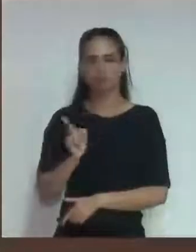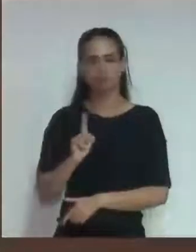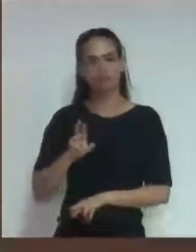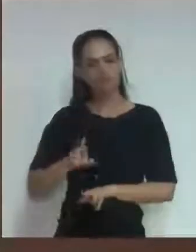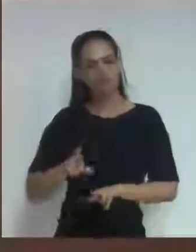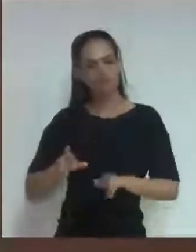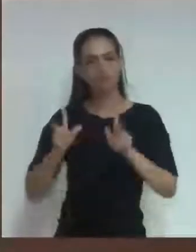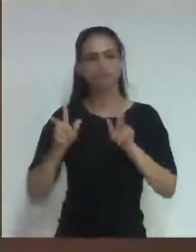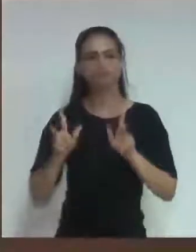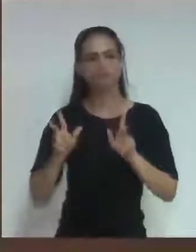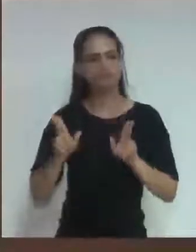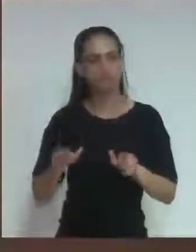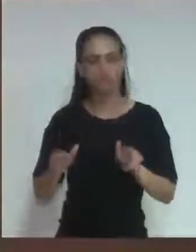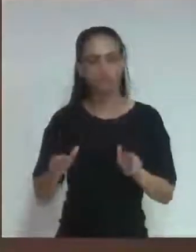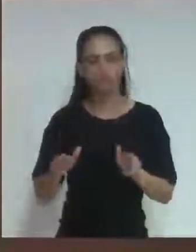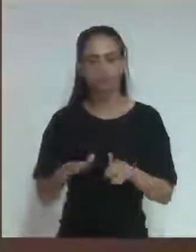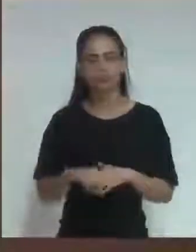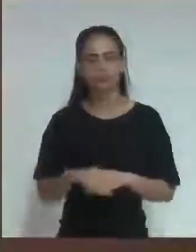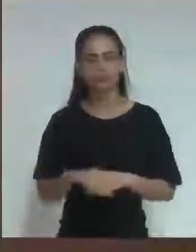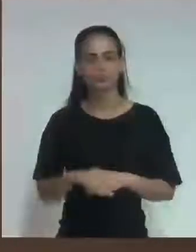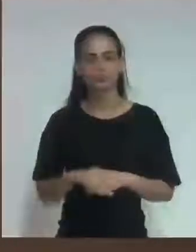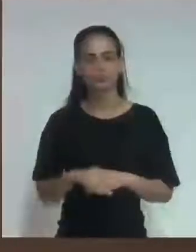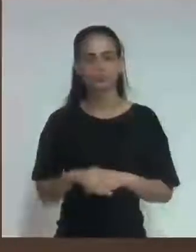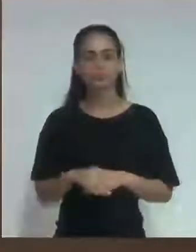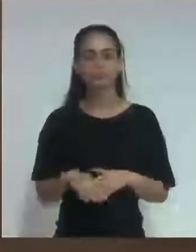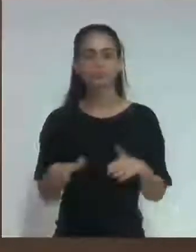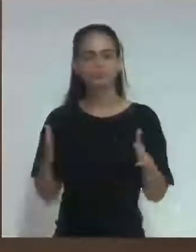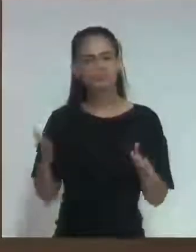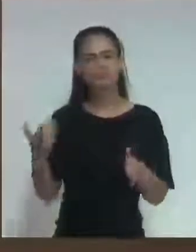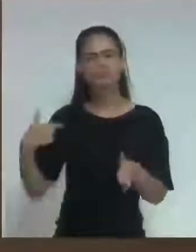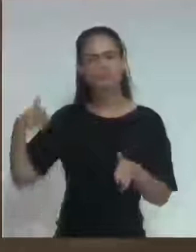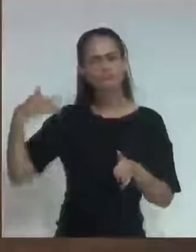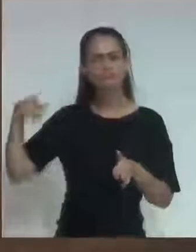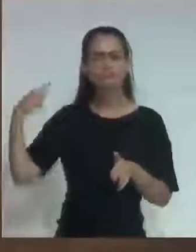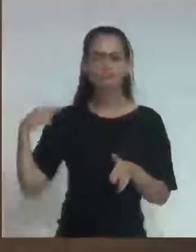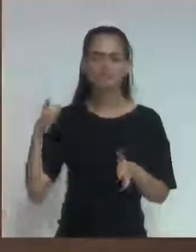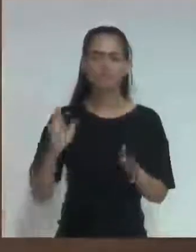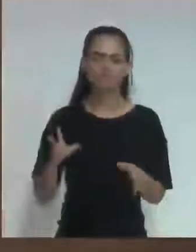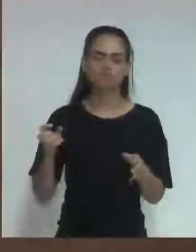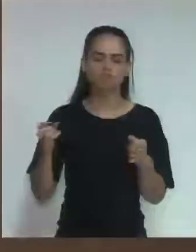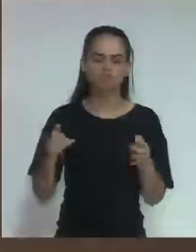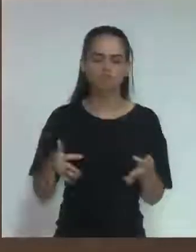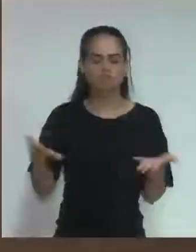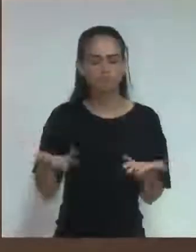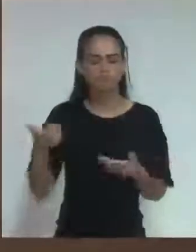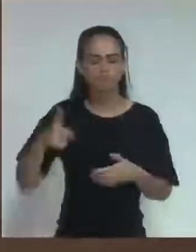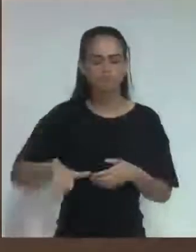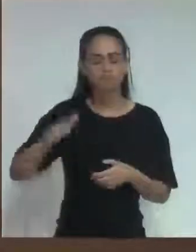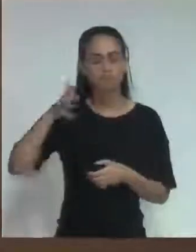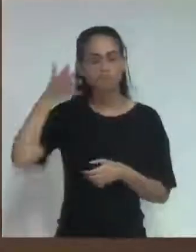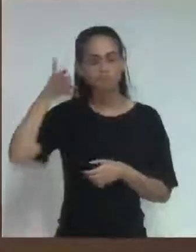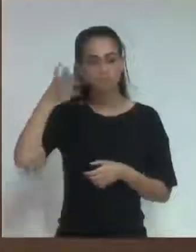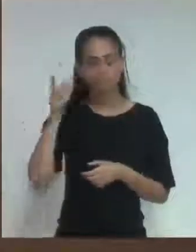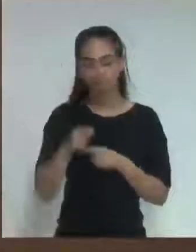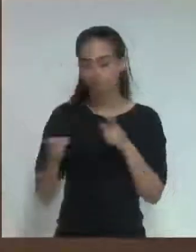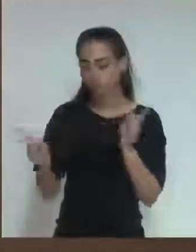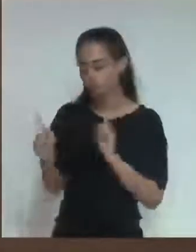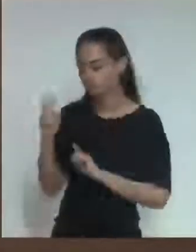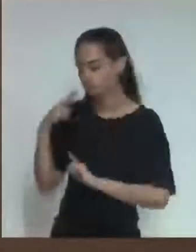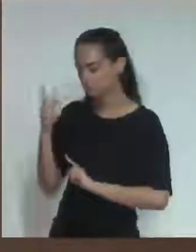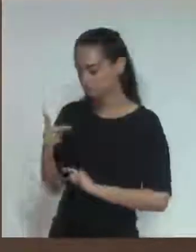prática e nunca será. E gostaria já falei isso aqui na minha fala, e quero reforçar, senhor presidente, senhores